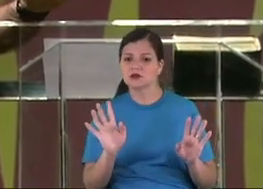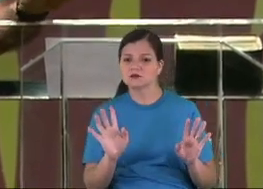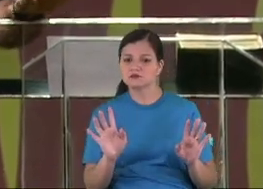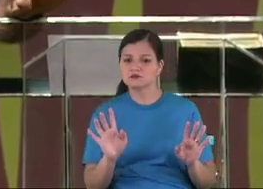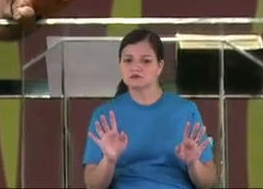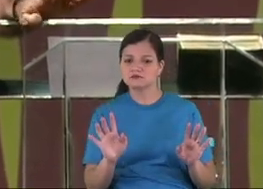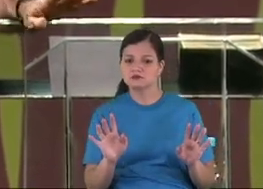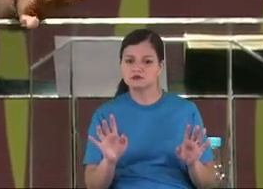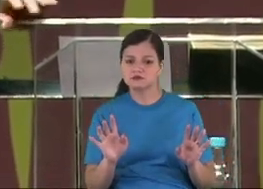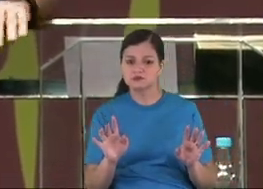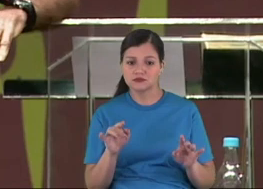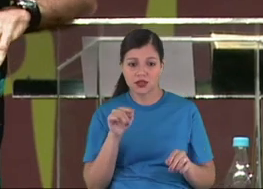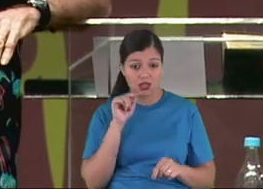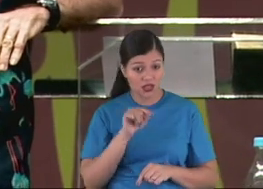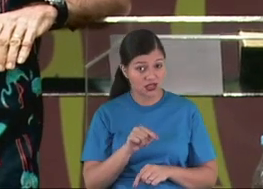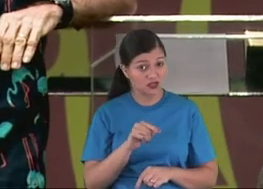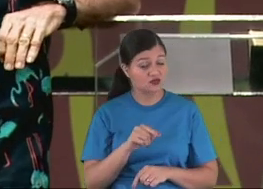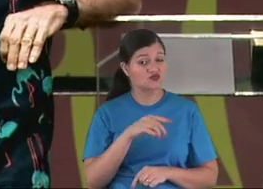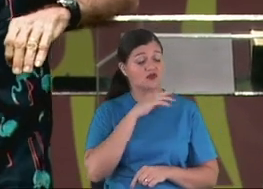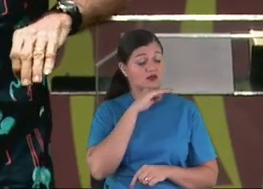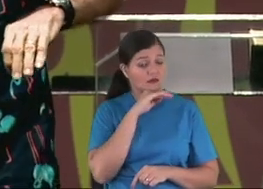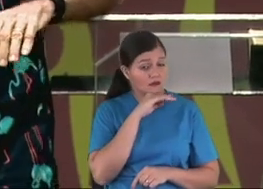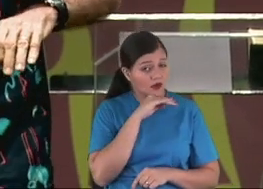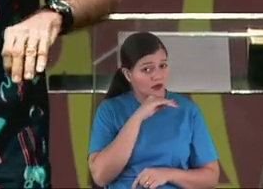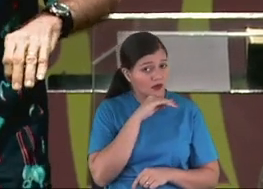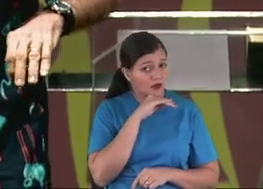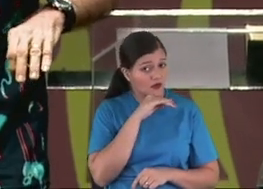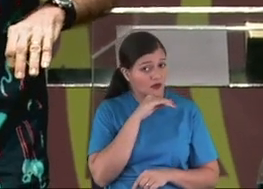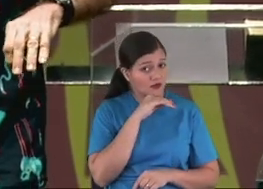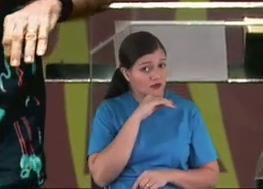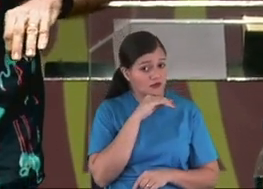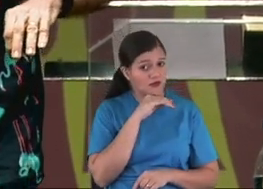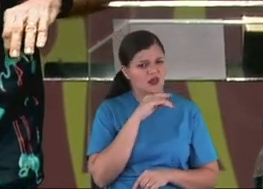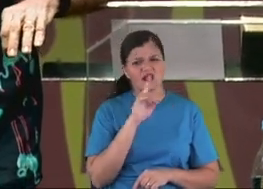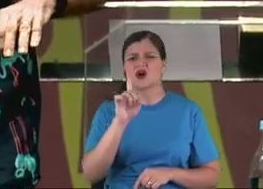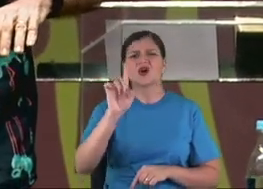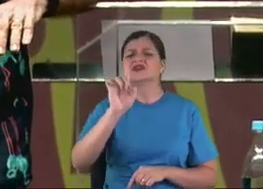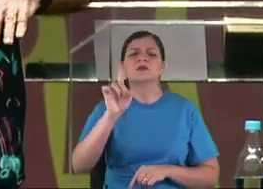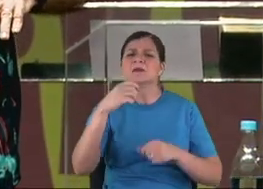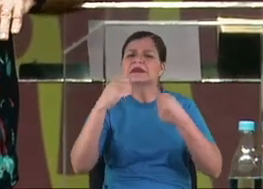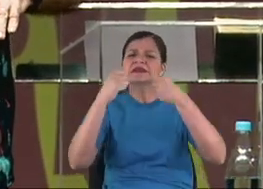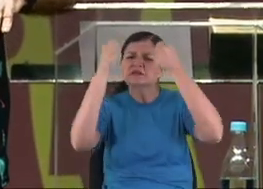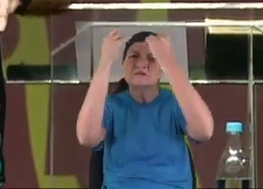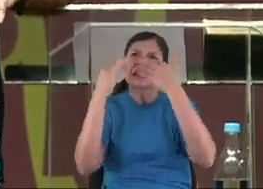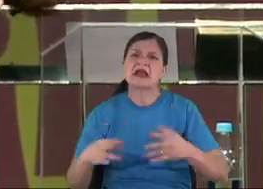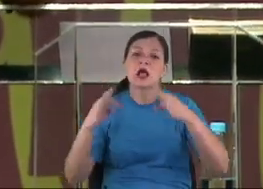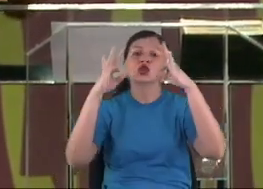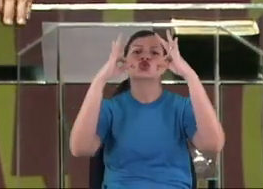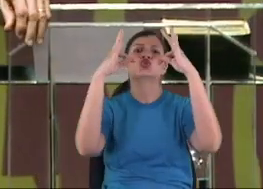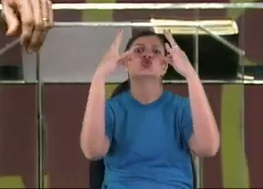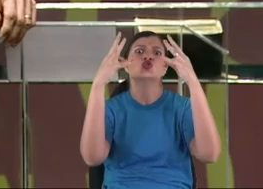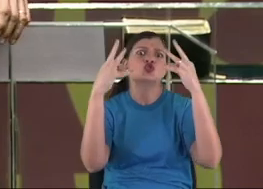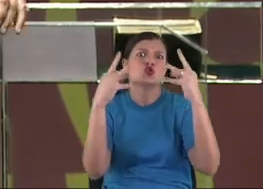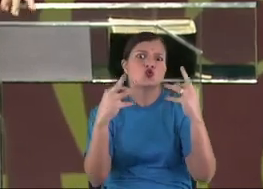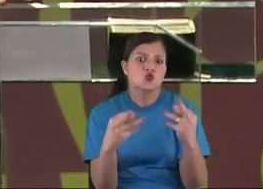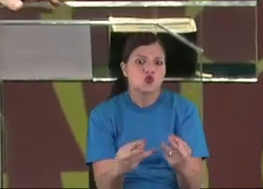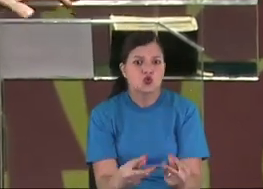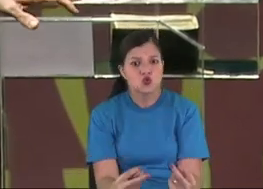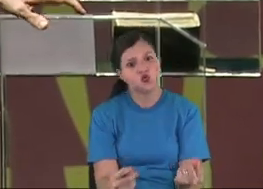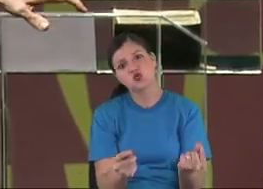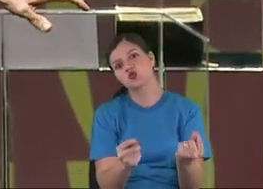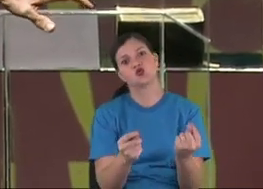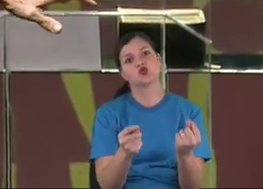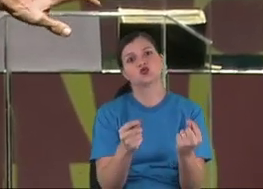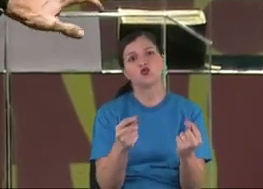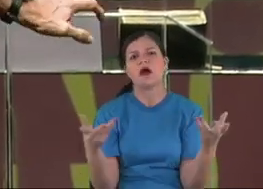sem razão. Isso frustra. Não precisa explicar tudo. Meu filho, agora eu vou dar um passo aqui,